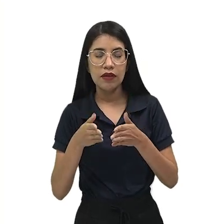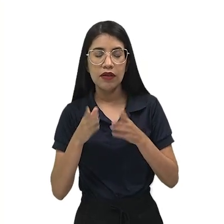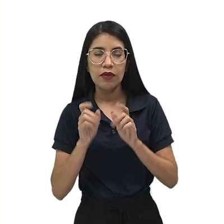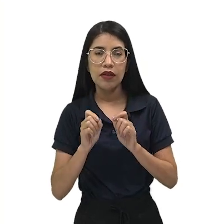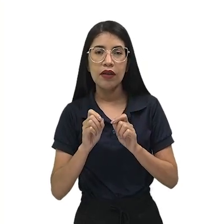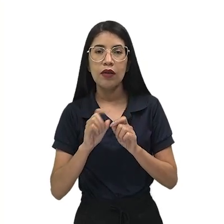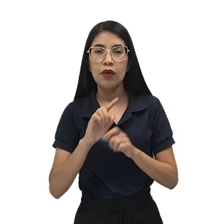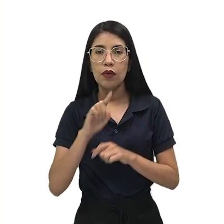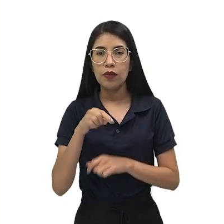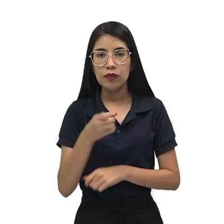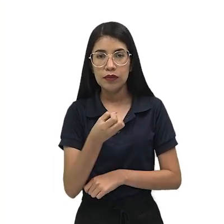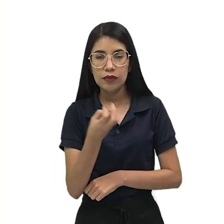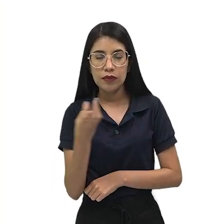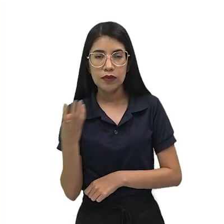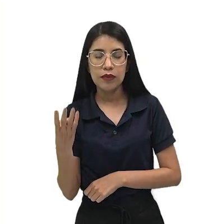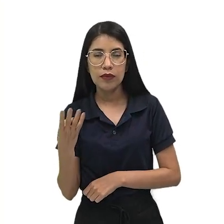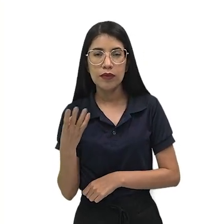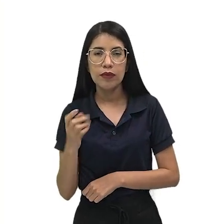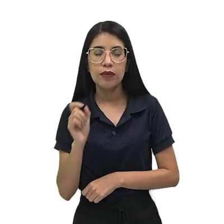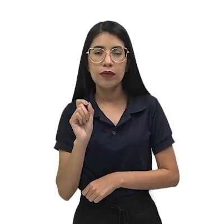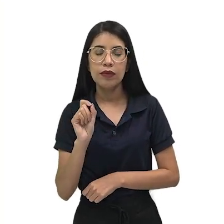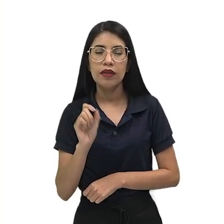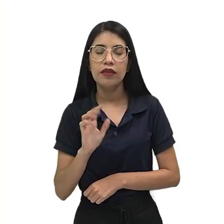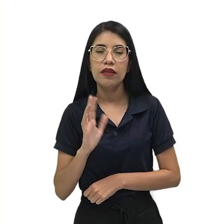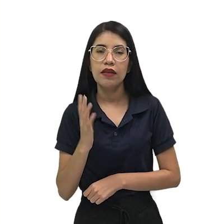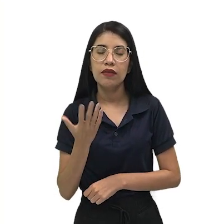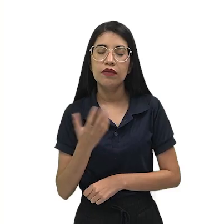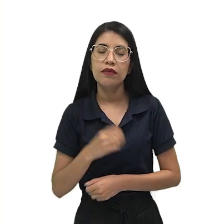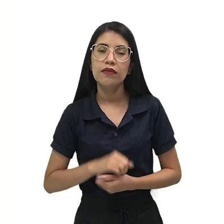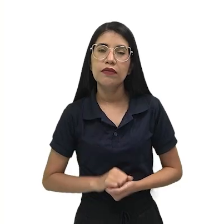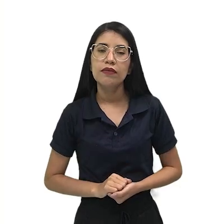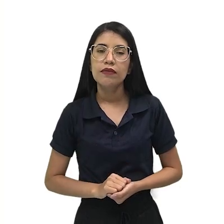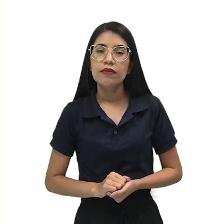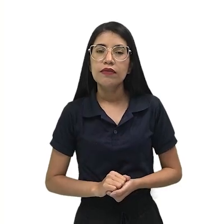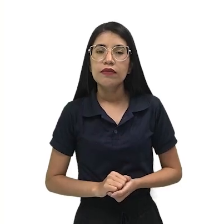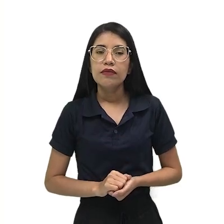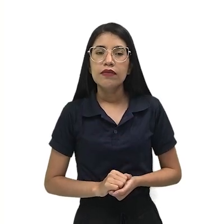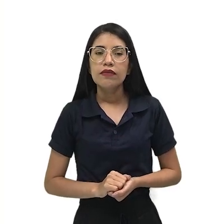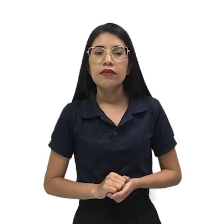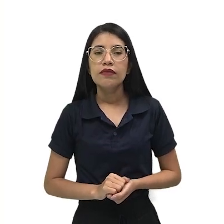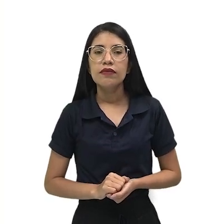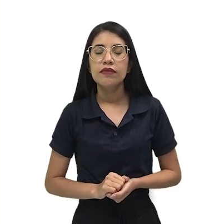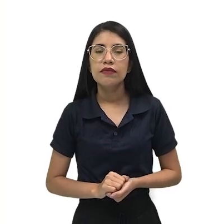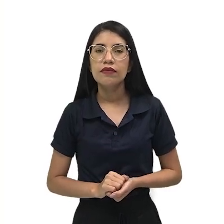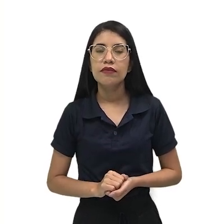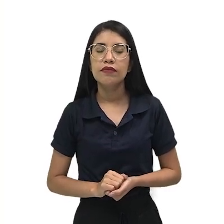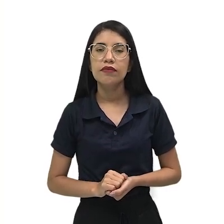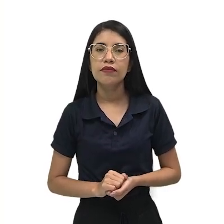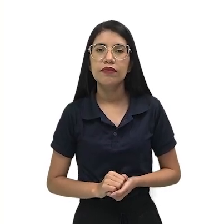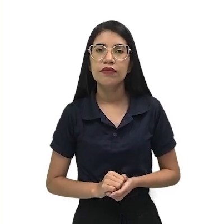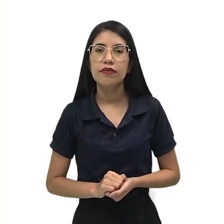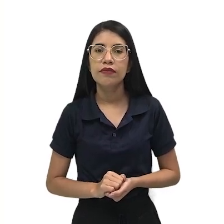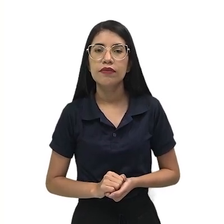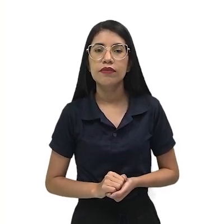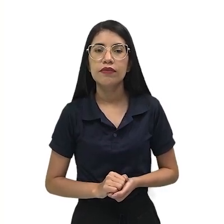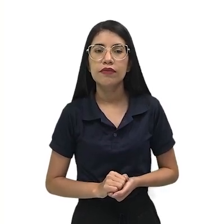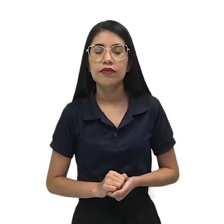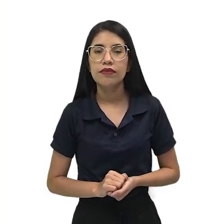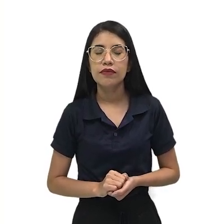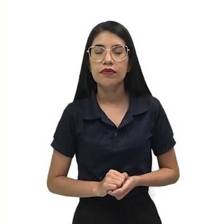vem depois, olha, depois da vírgula. Você identifica logo, olha. Então tem aí